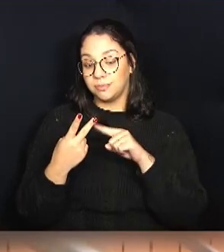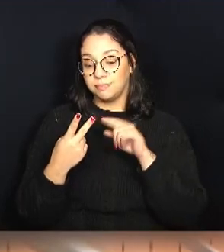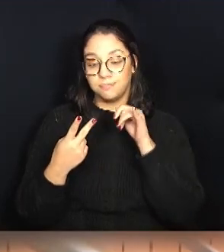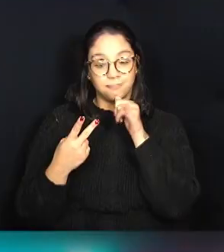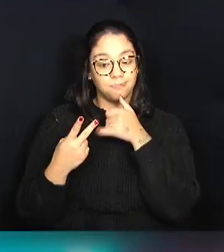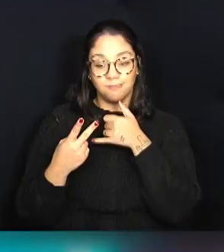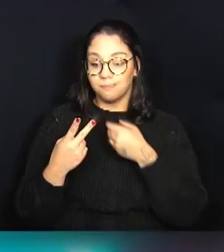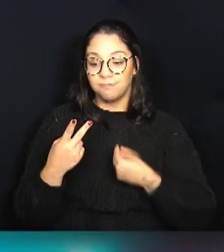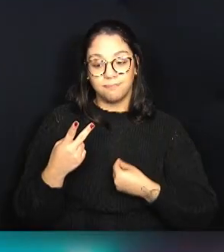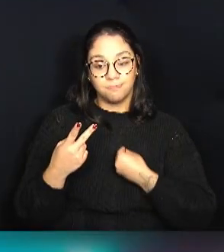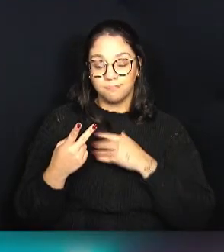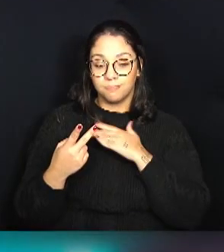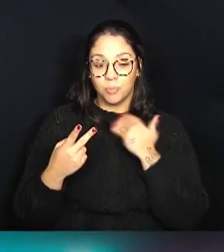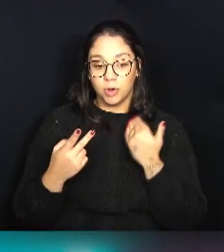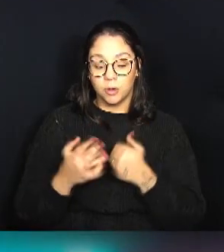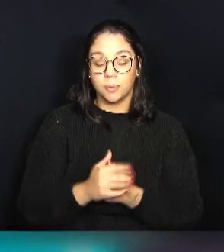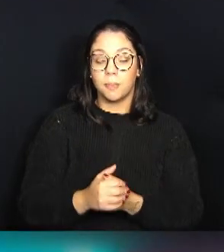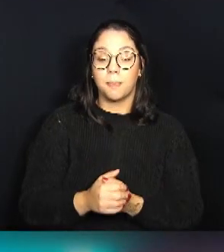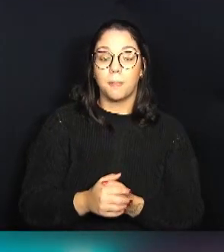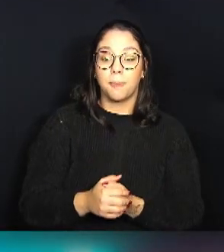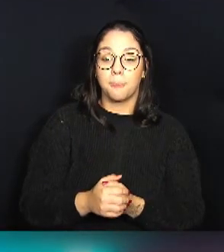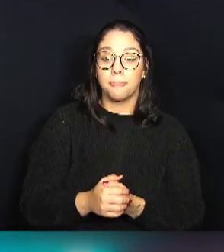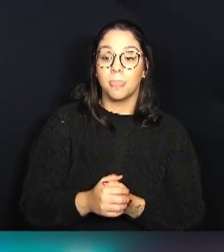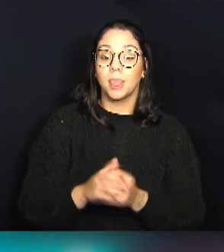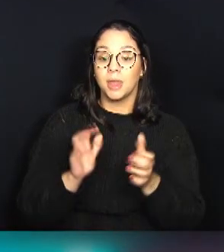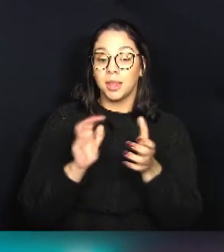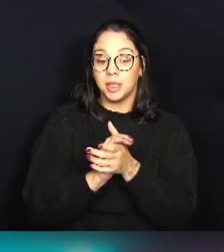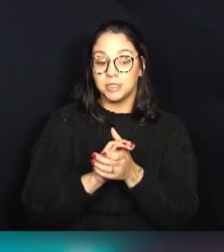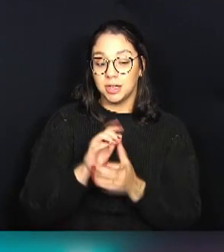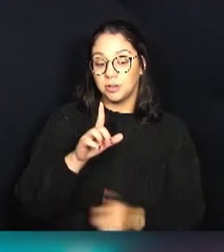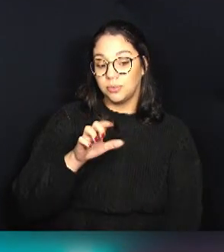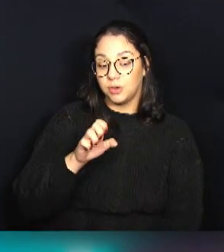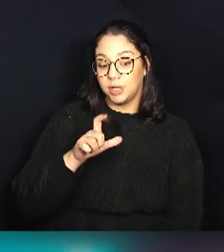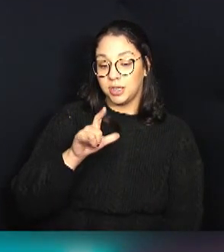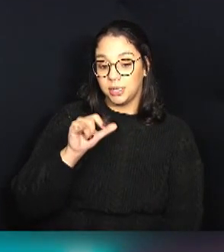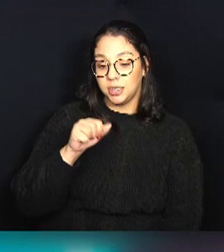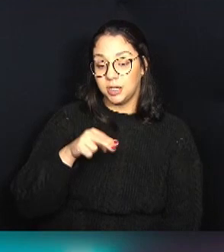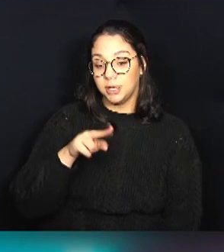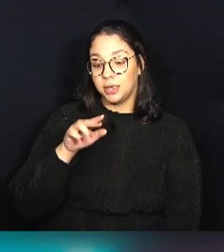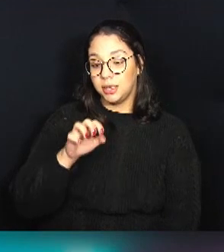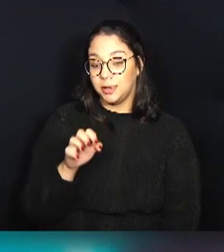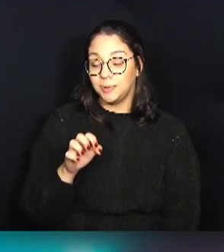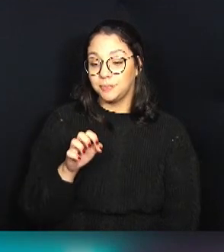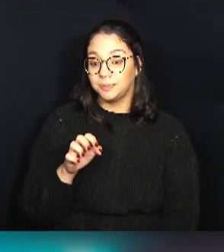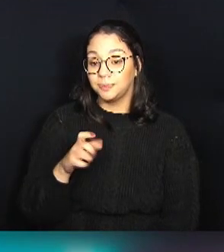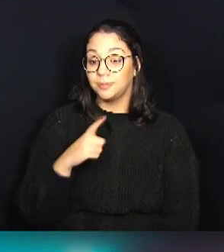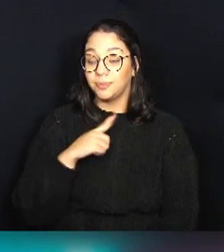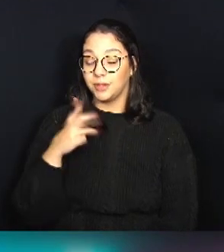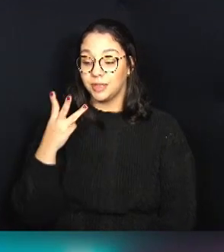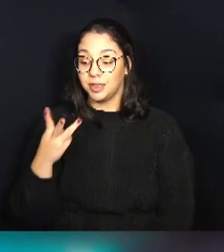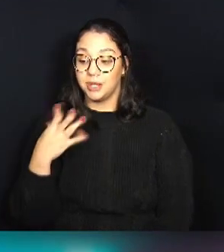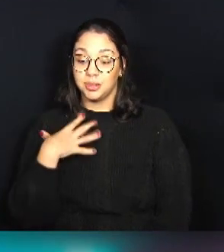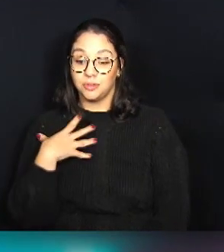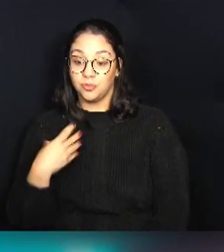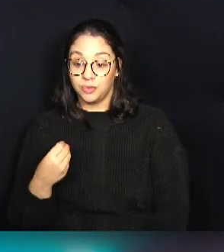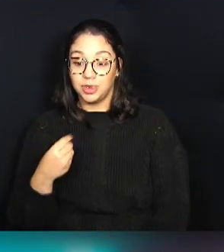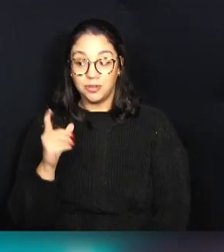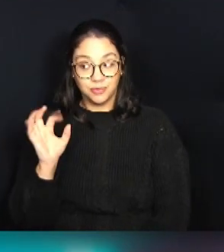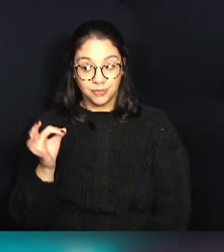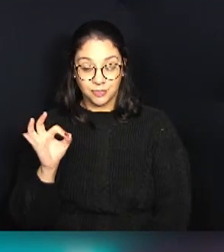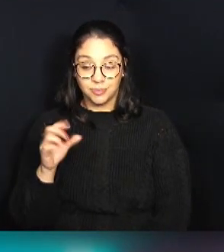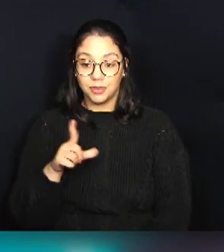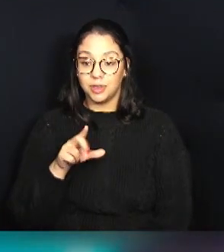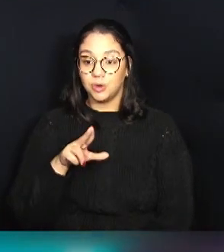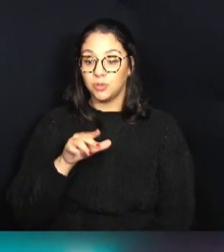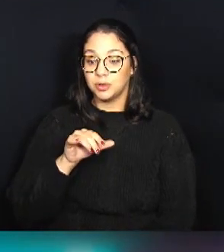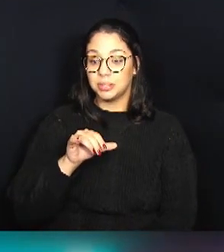está mais entre nós. É casado com a Eliane, tem 3 filhas, né, o doutor Rocha. A